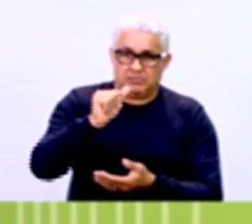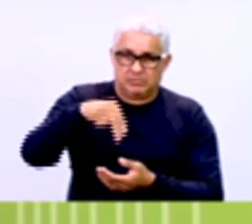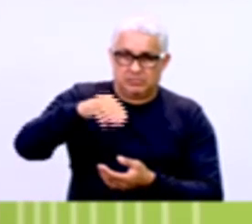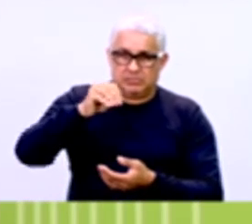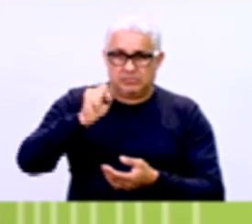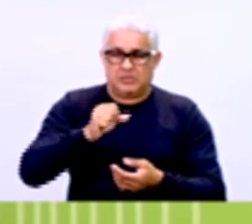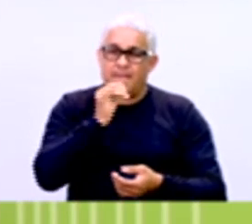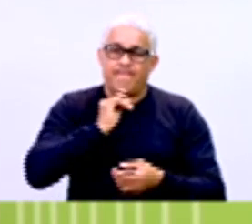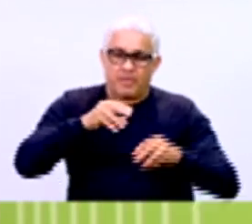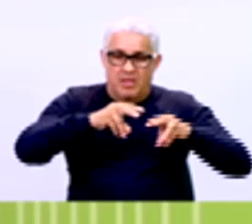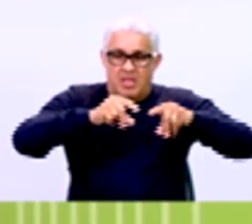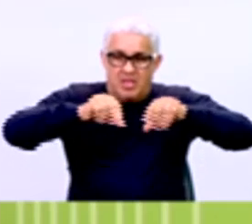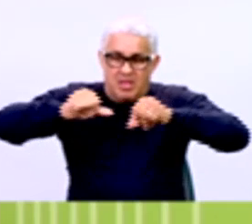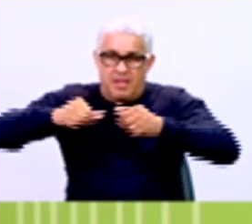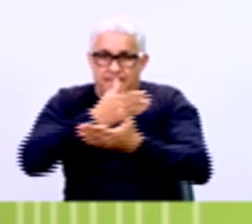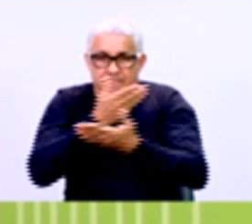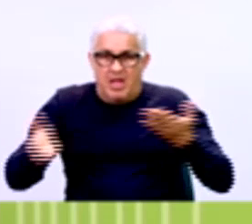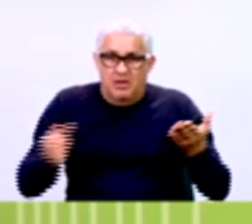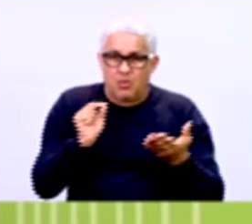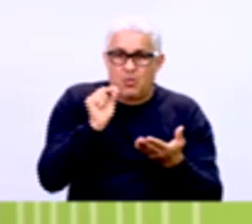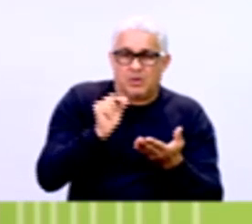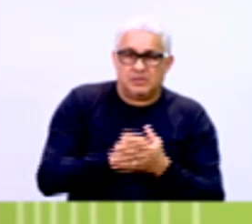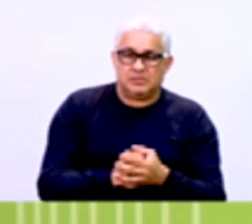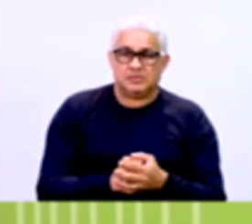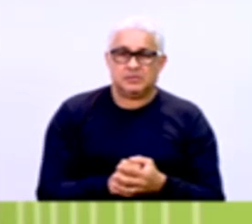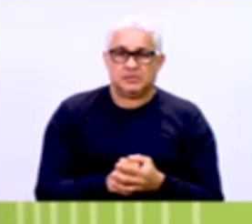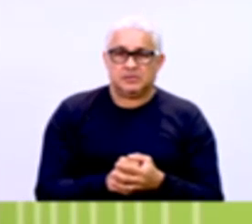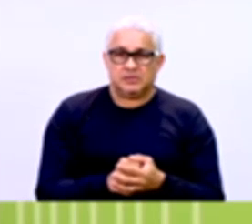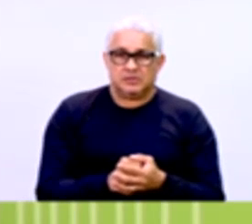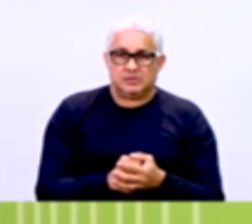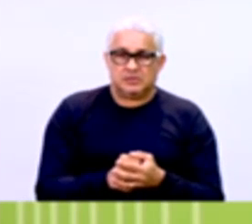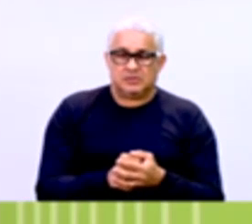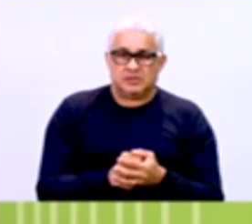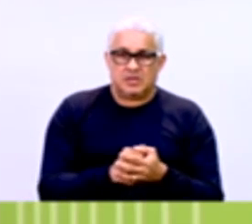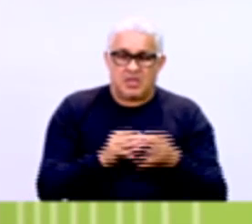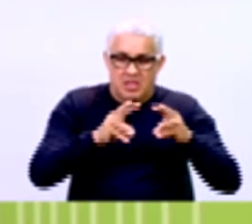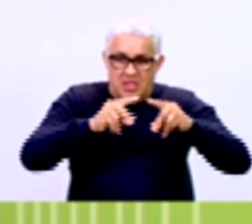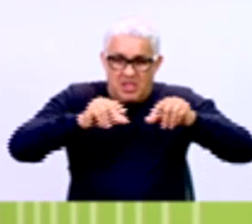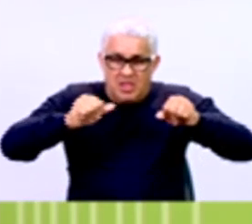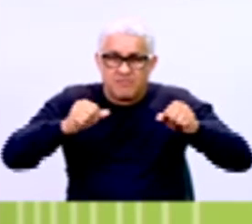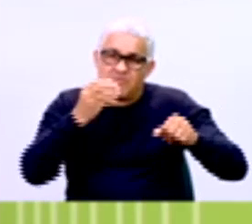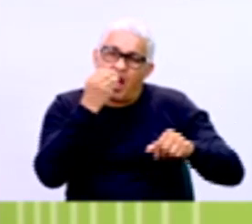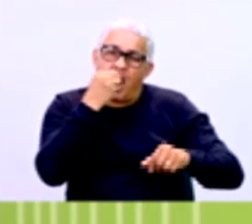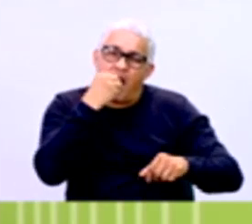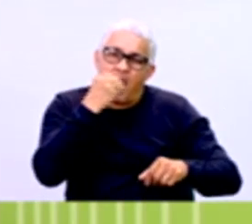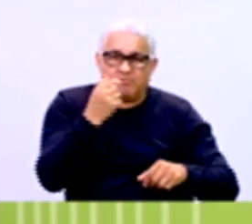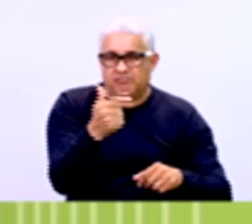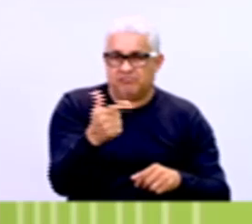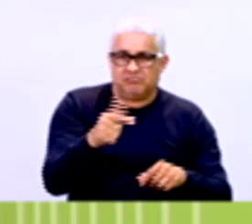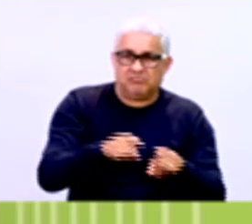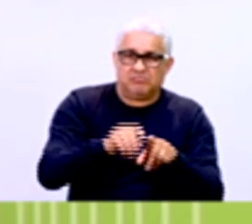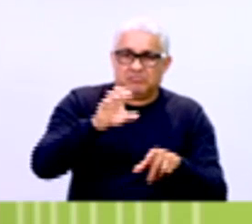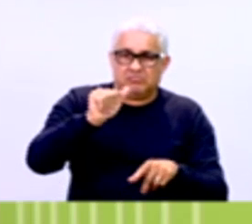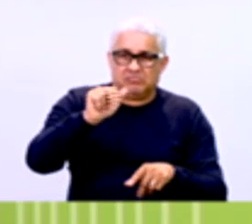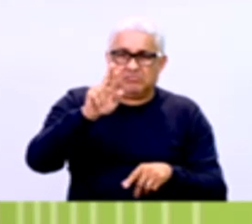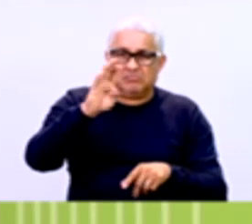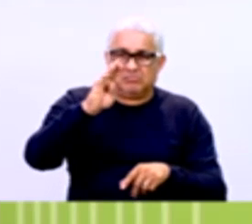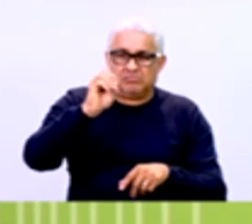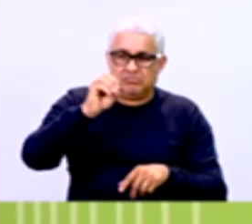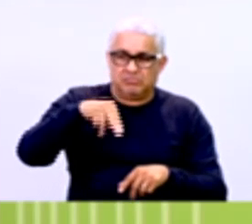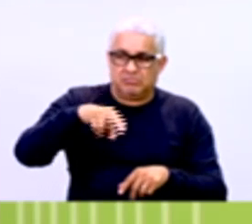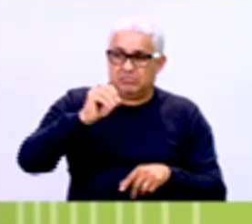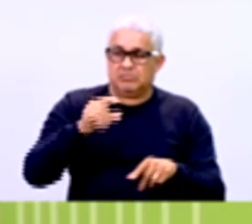exemplo, o solo que ele perdeu a fertilidade, né? Não tem matéria orgânica, não tem carbono, não tem